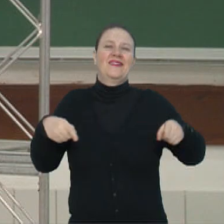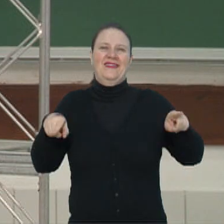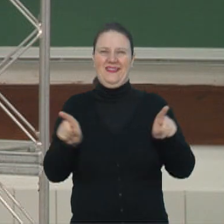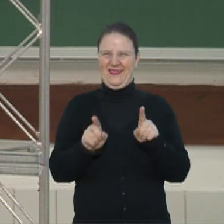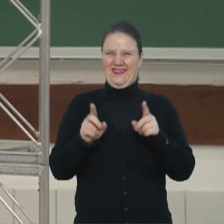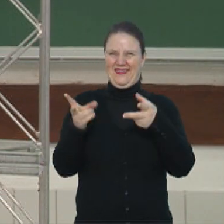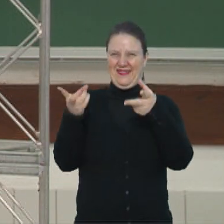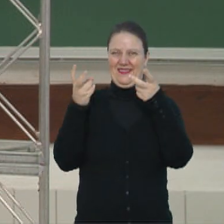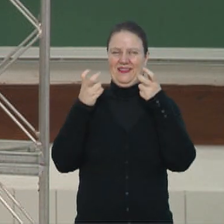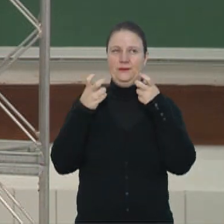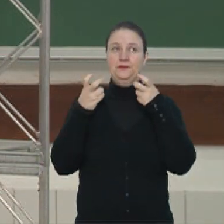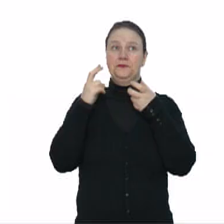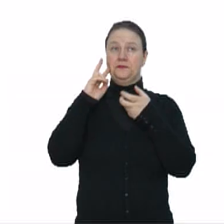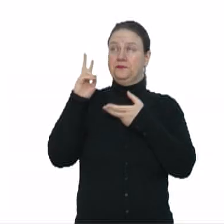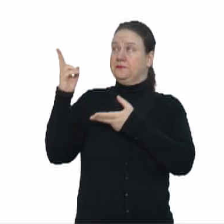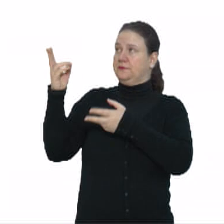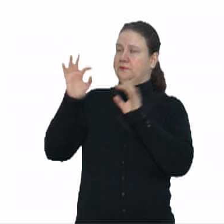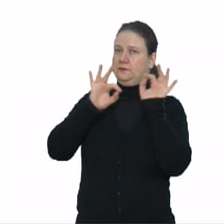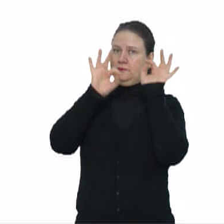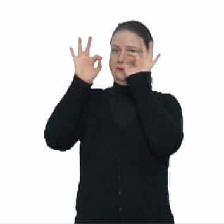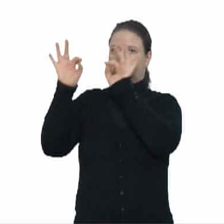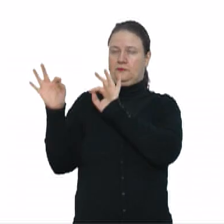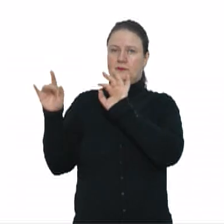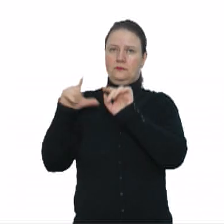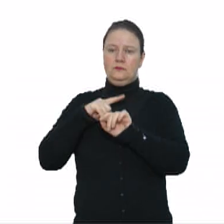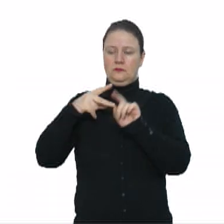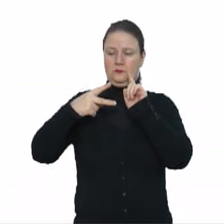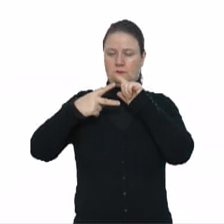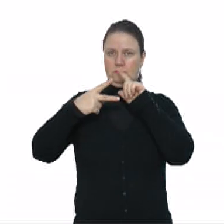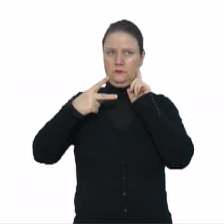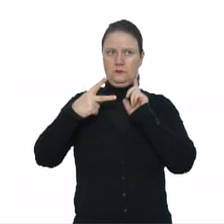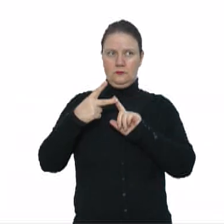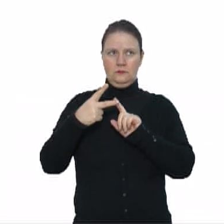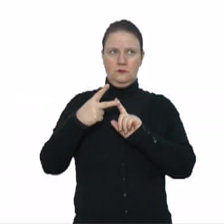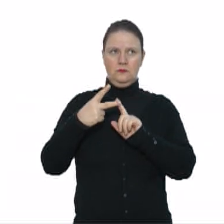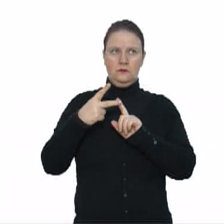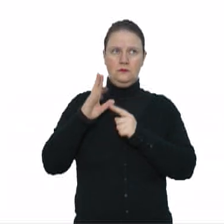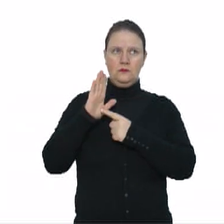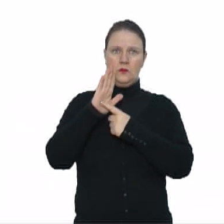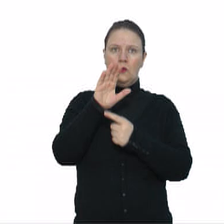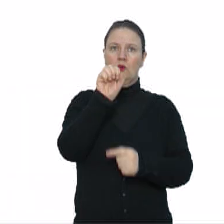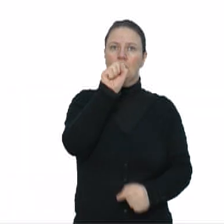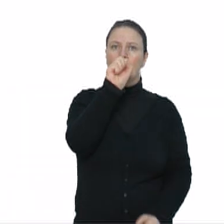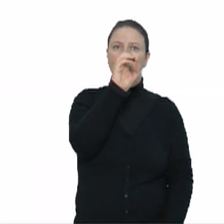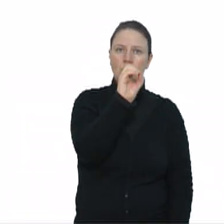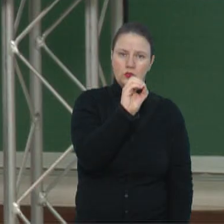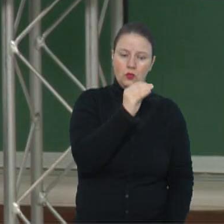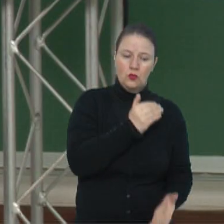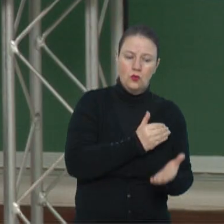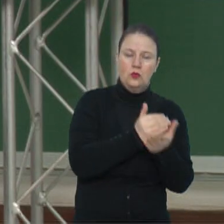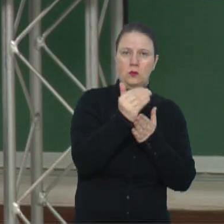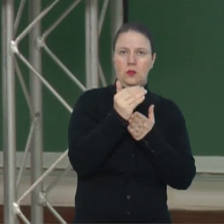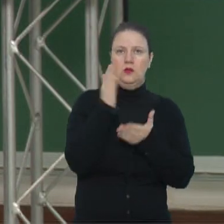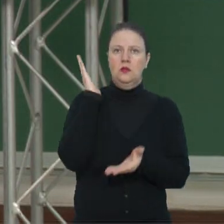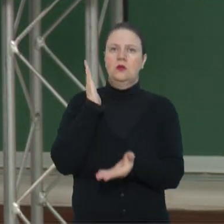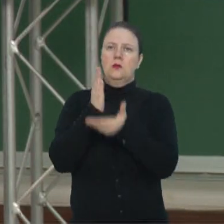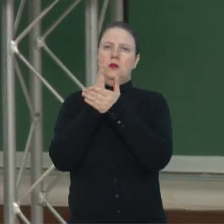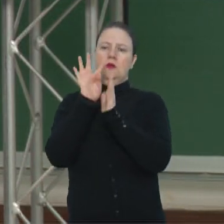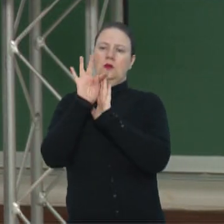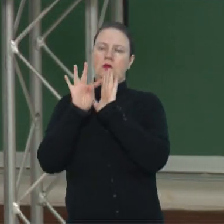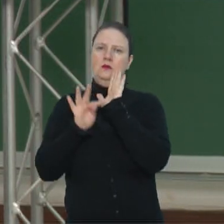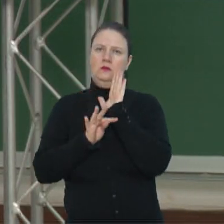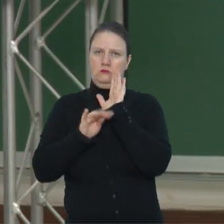ali, ó, nós temos soul nessa campanha 2 vezes. Ele aparece lá no começo e depois no meio ali do